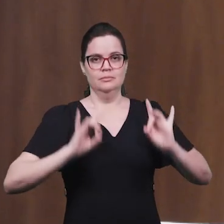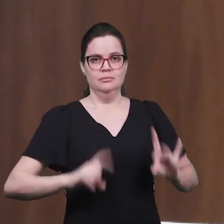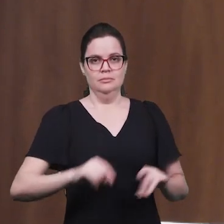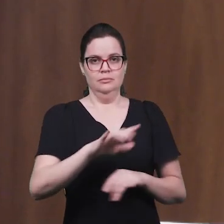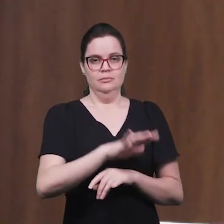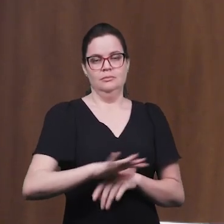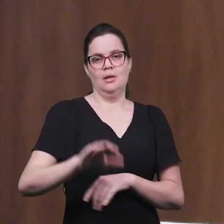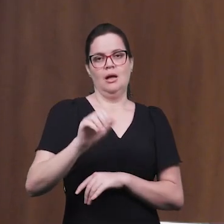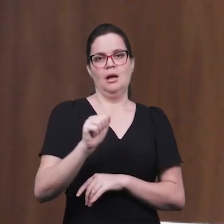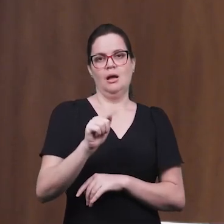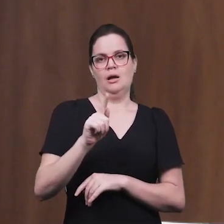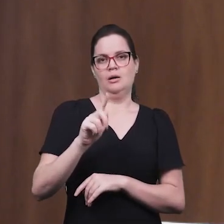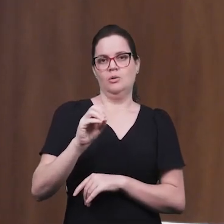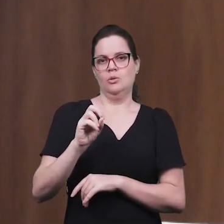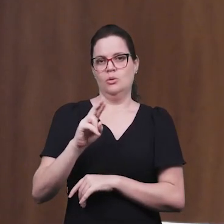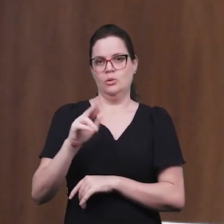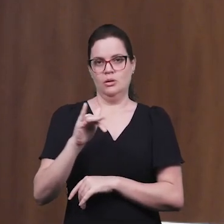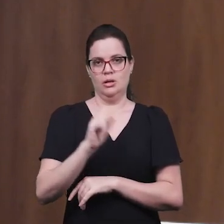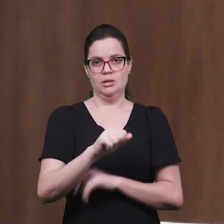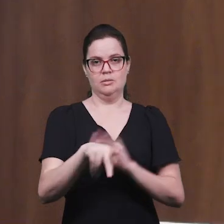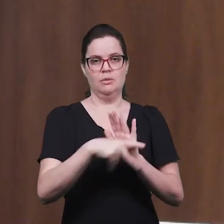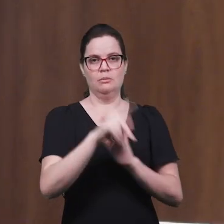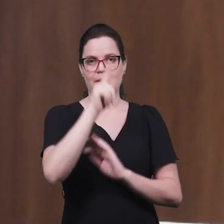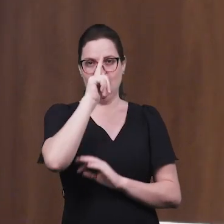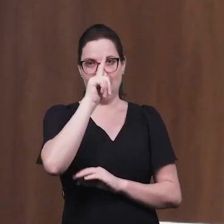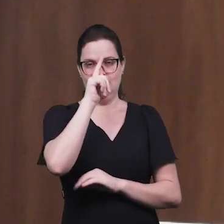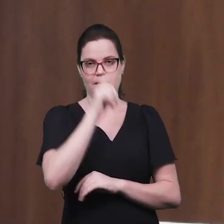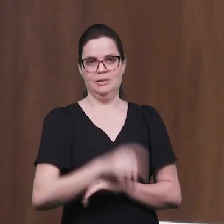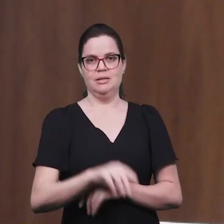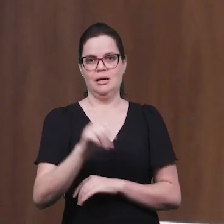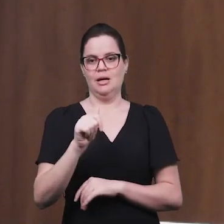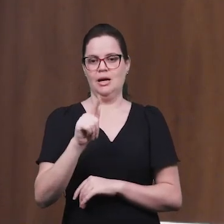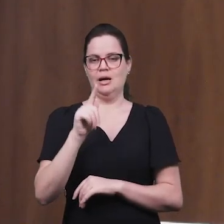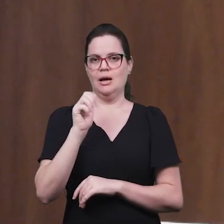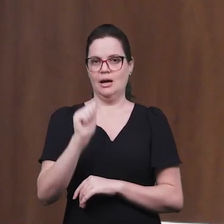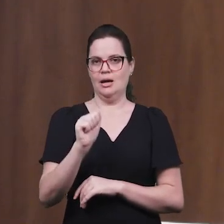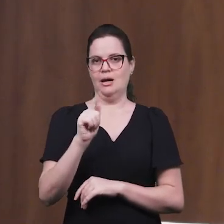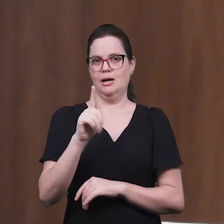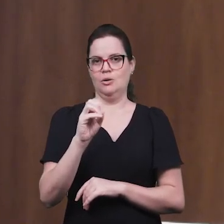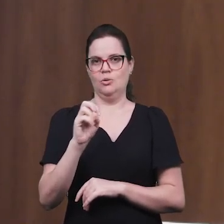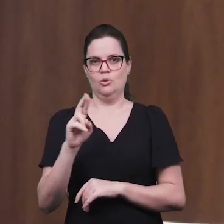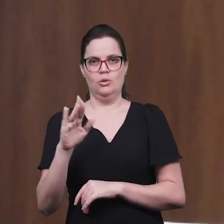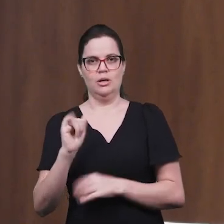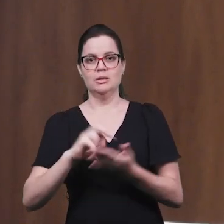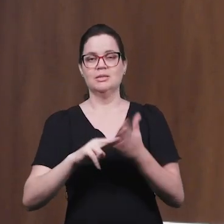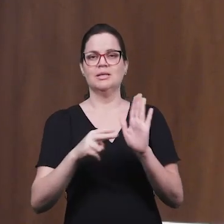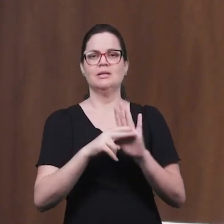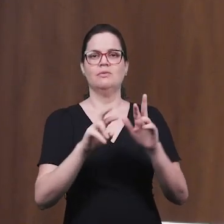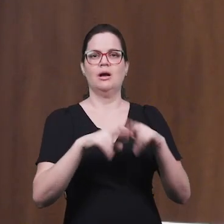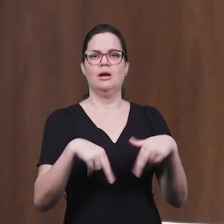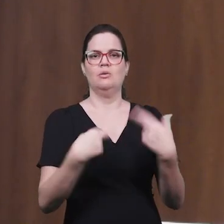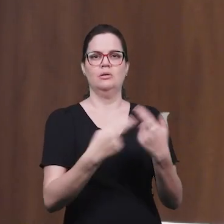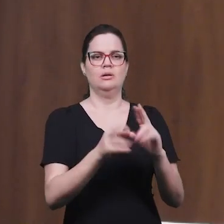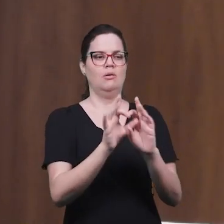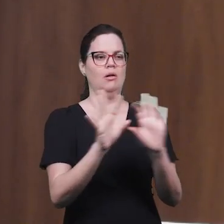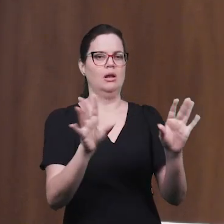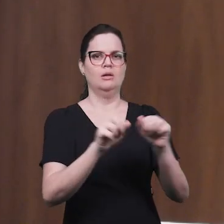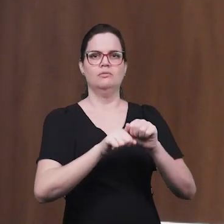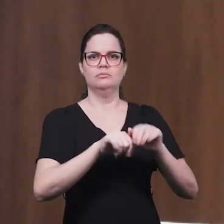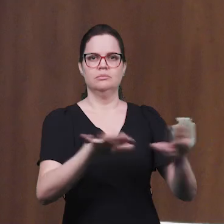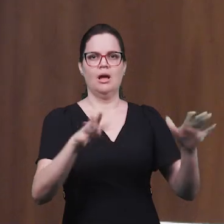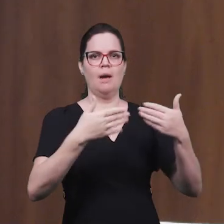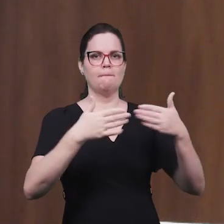nas ágoras da Grécia Antiga. A ágora, que significa assembleia ou um mercado, era um espaço aberto